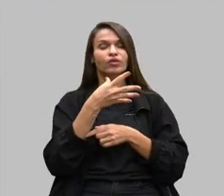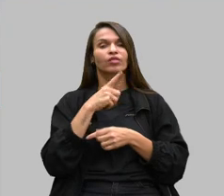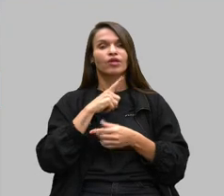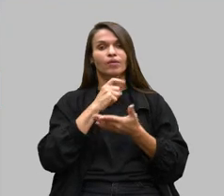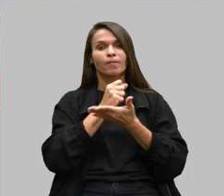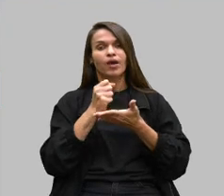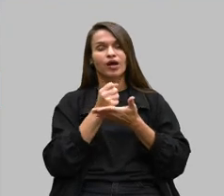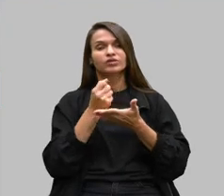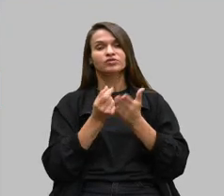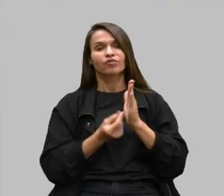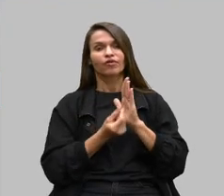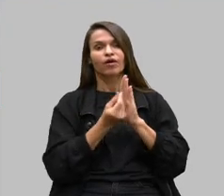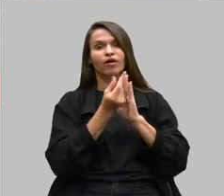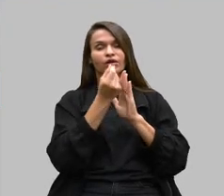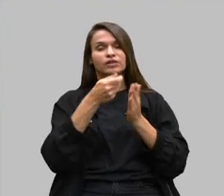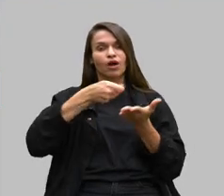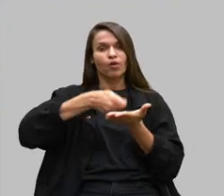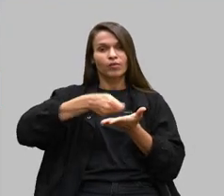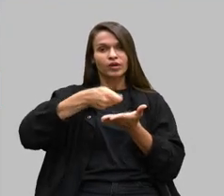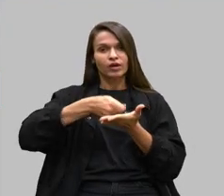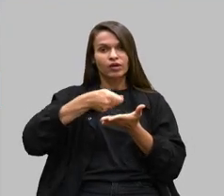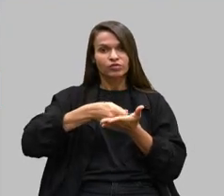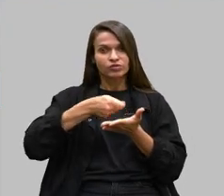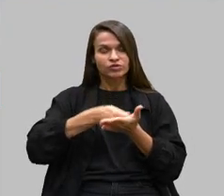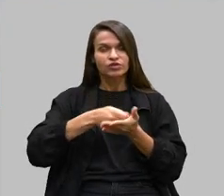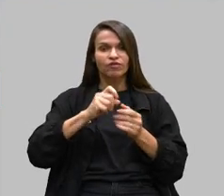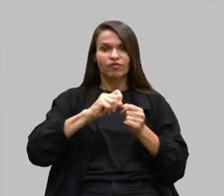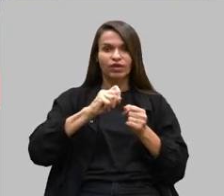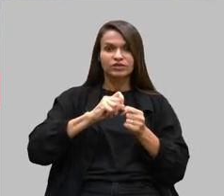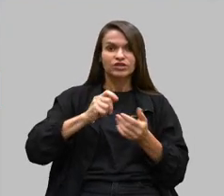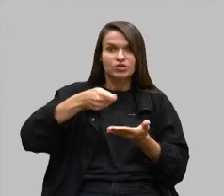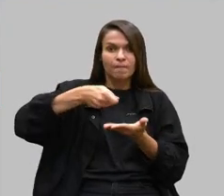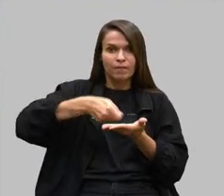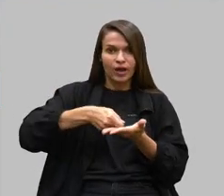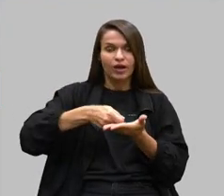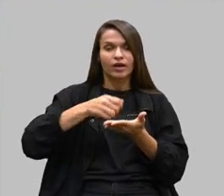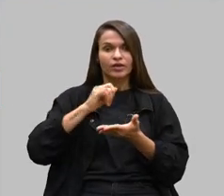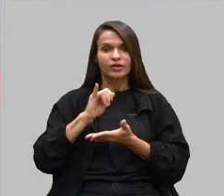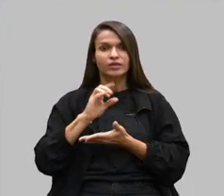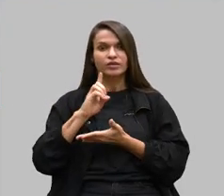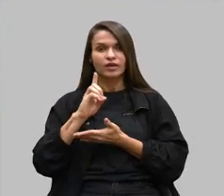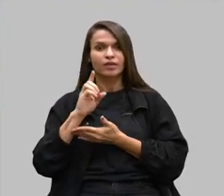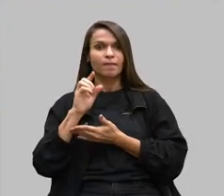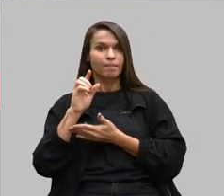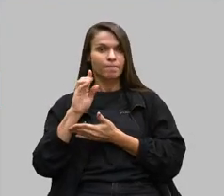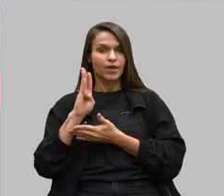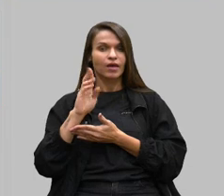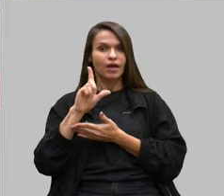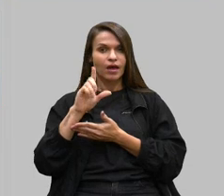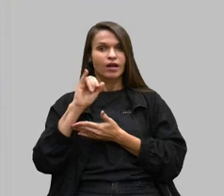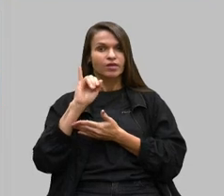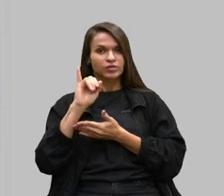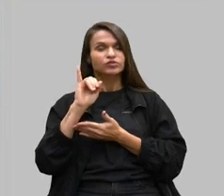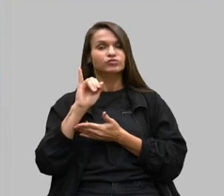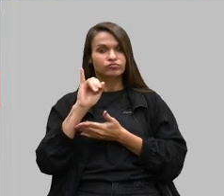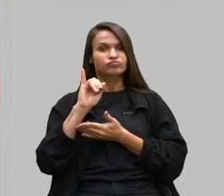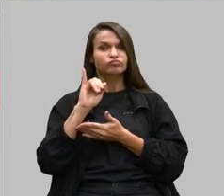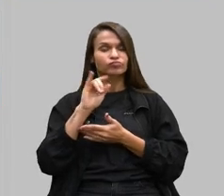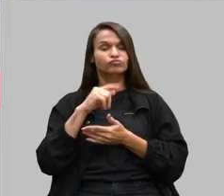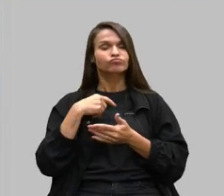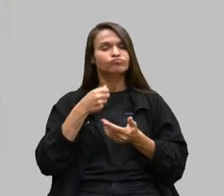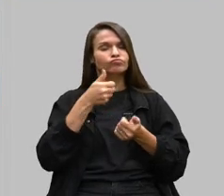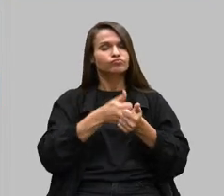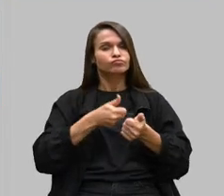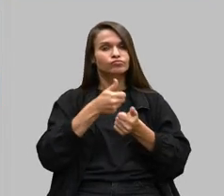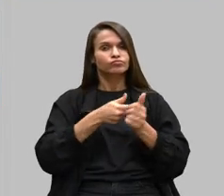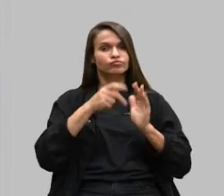nos valores de outorga nas obrigações de fazer e de pagar da vli ele se coloca de pé então nós queremos batalhar para que esse projeto já